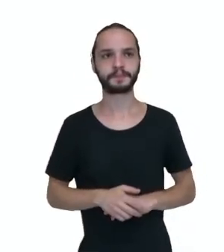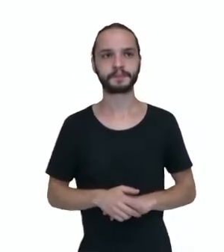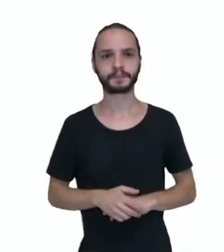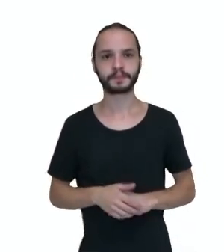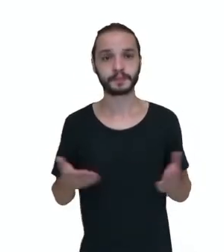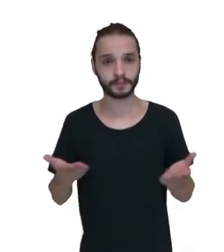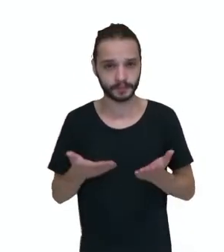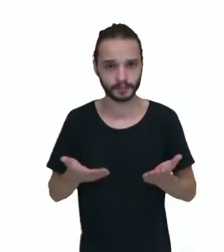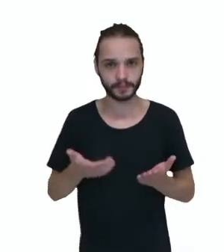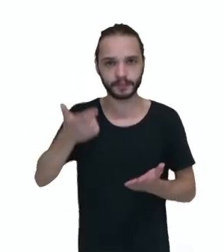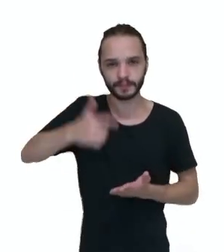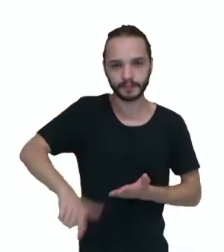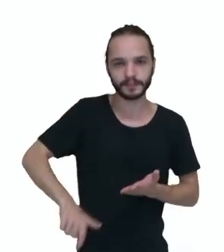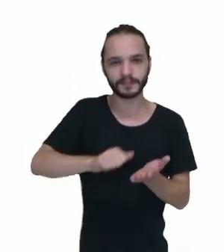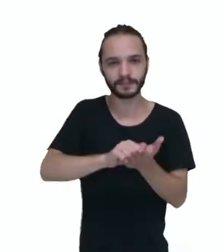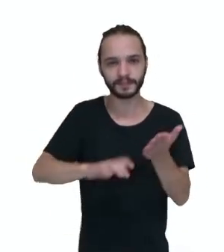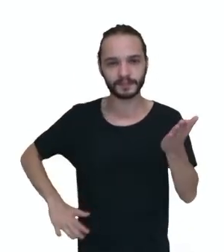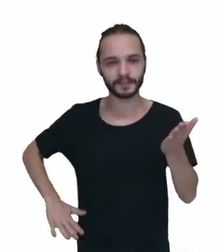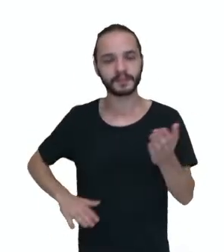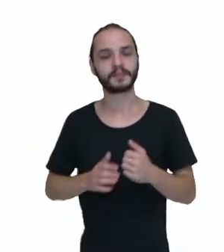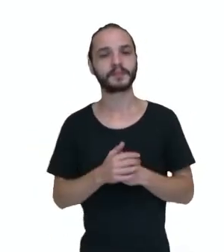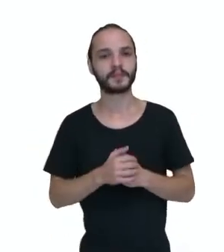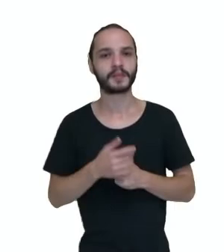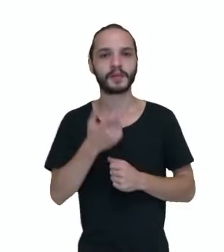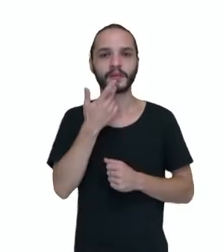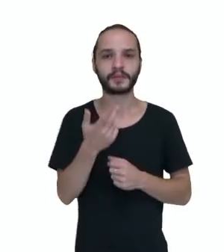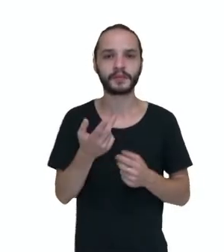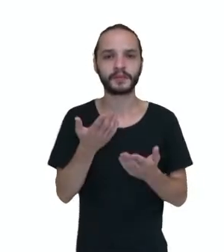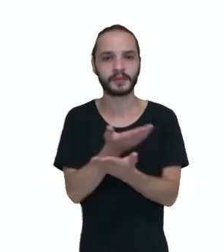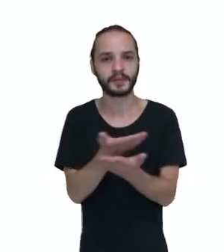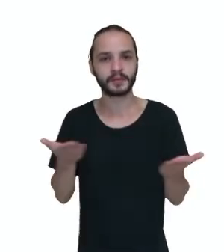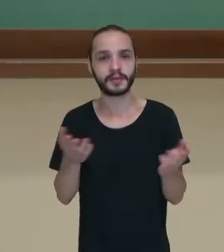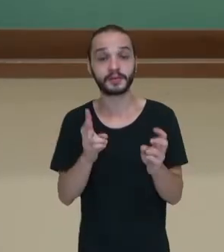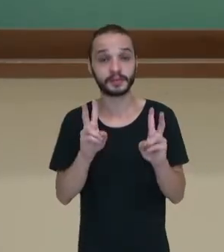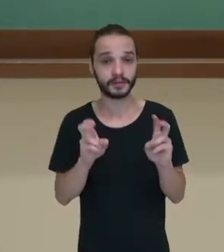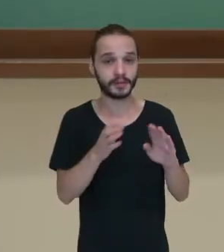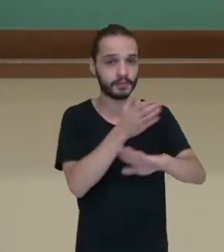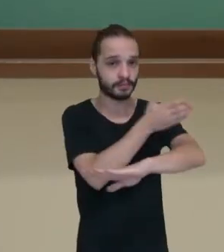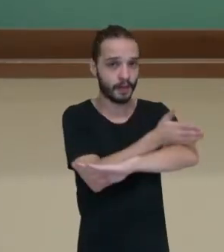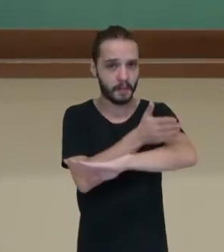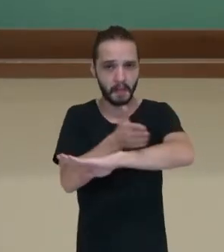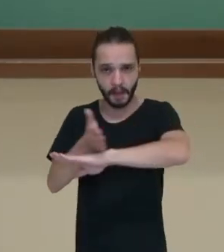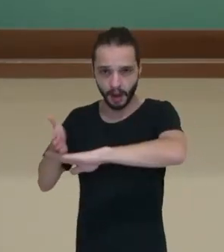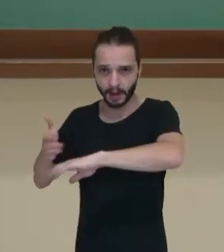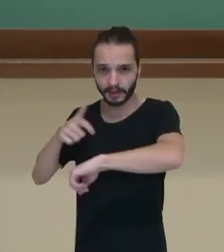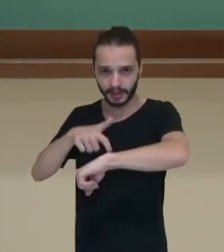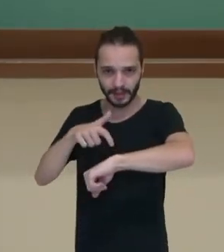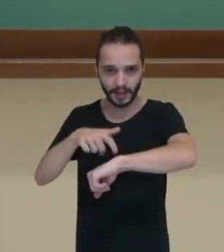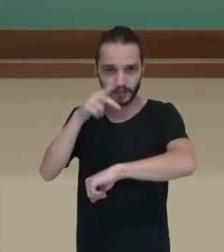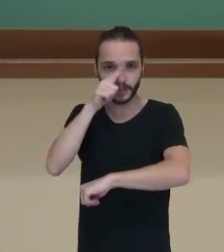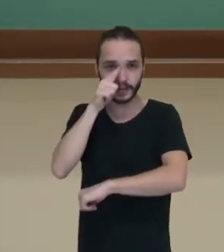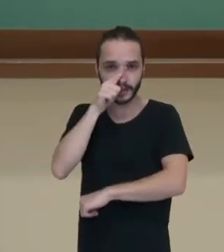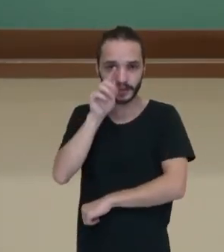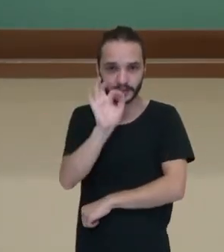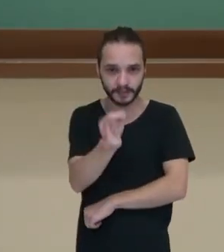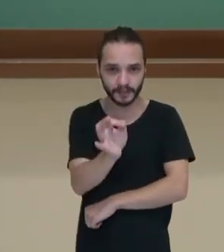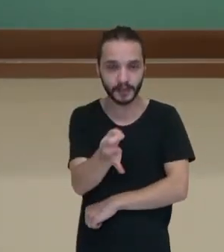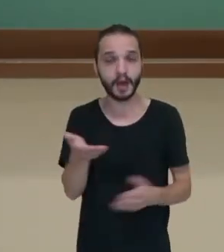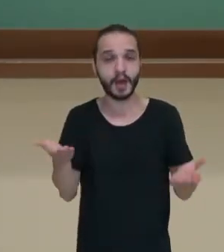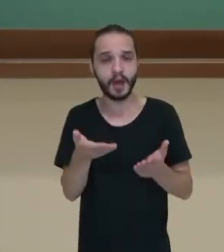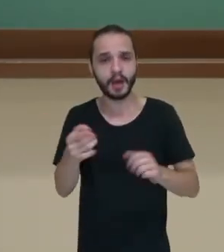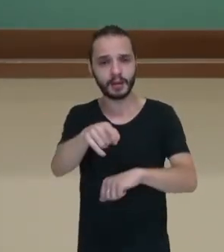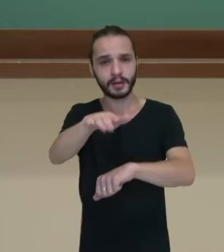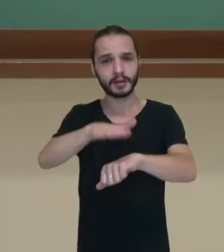Vamos para mais uma atividade agora. Eu falei para vocês a cronologia toda da história da Grécia e eu quero que você me